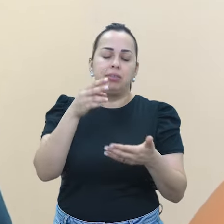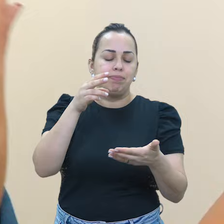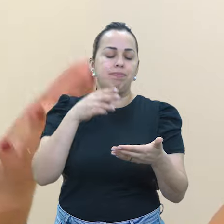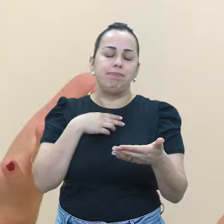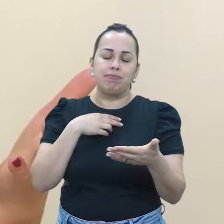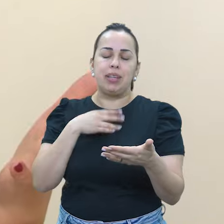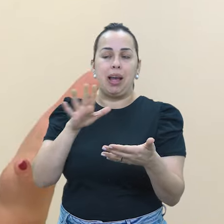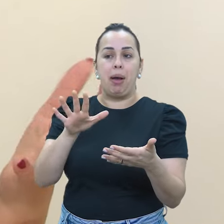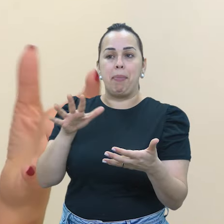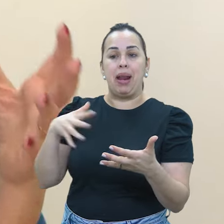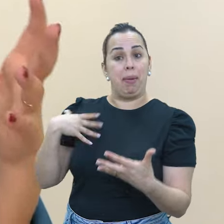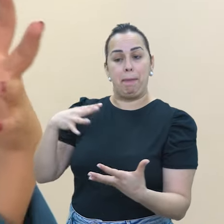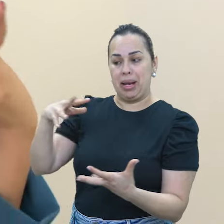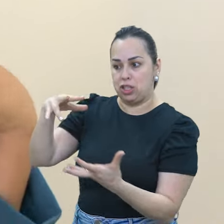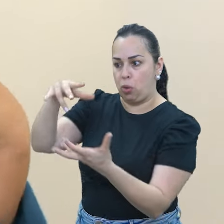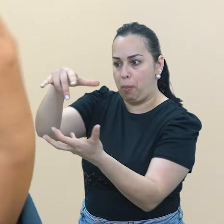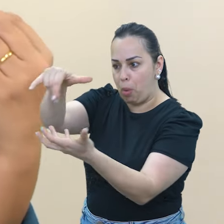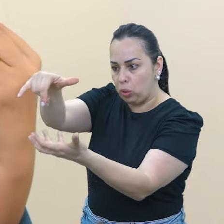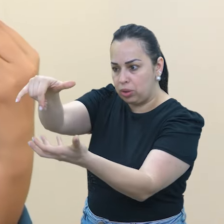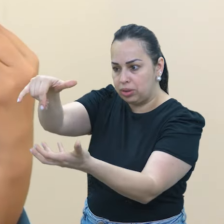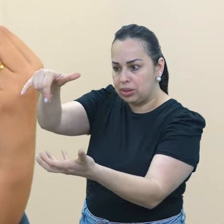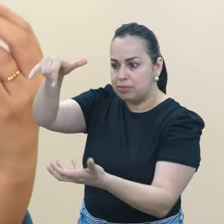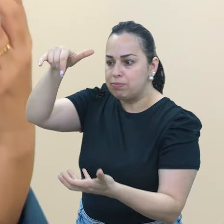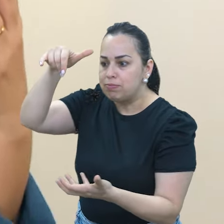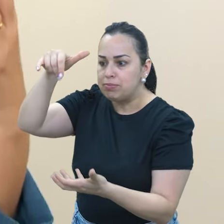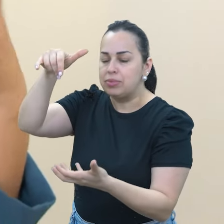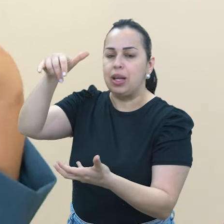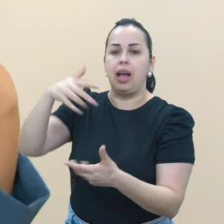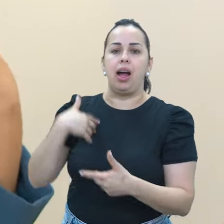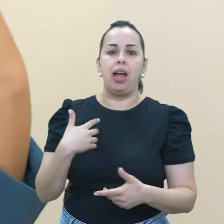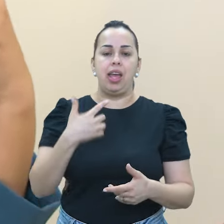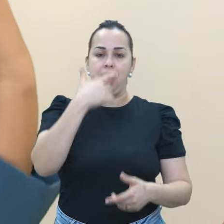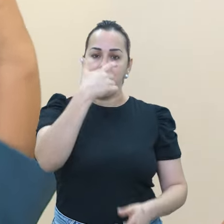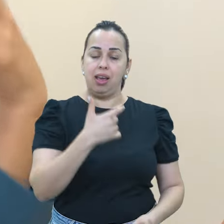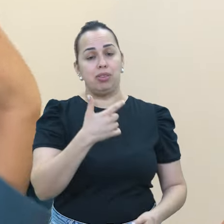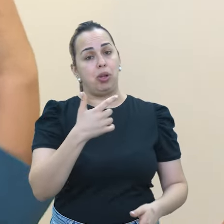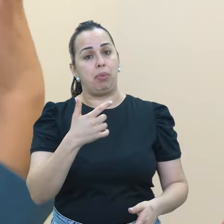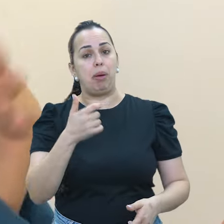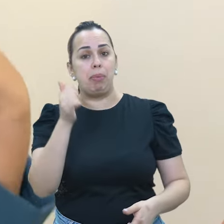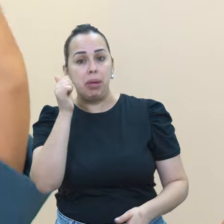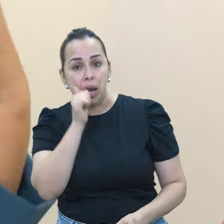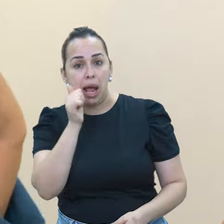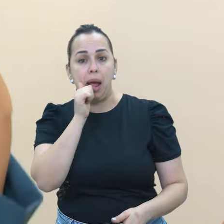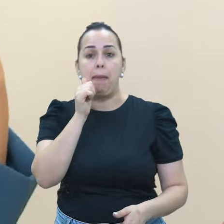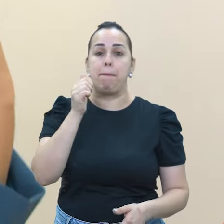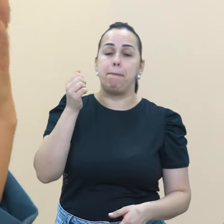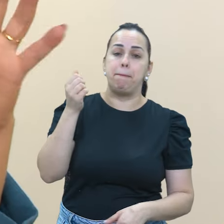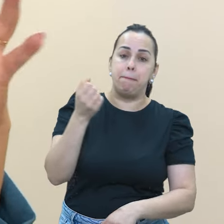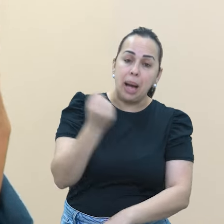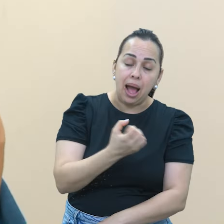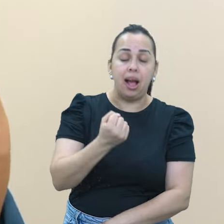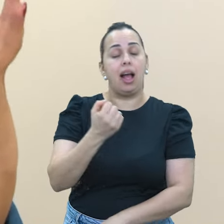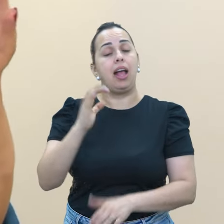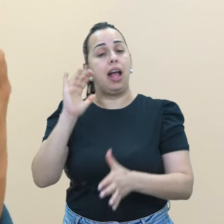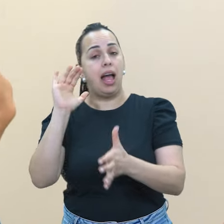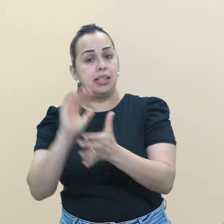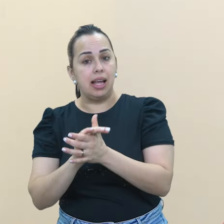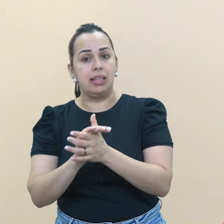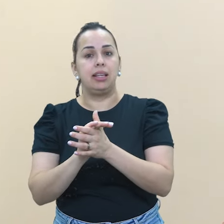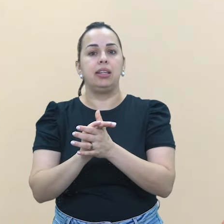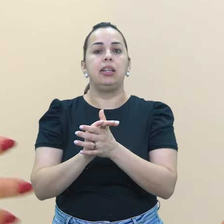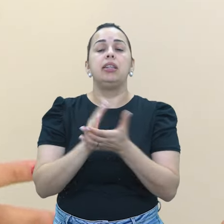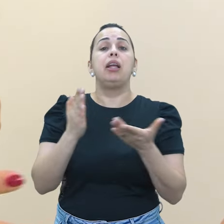que a gente vê o mundo, ela é como se fosse uma lente, né? Porque a minha lente é de uma mulher branca, casada e tudo mais. Existe essa